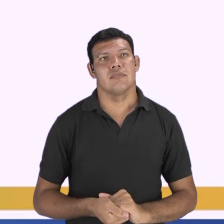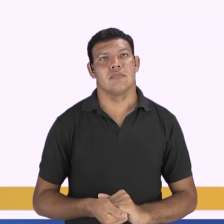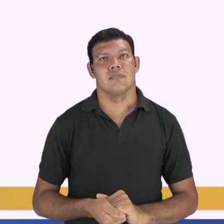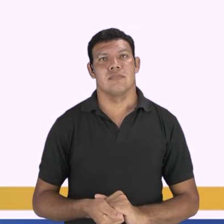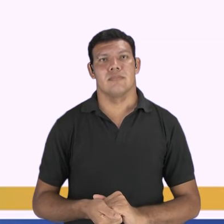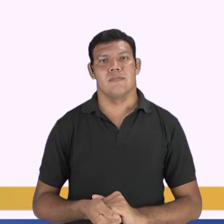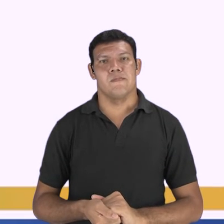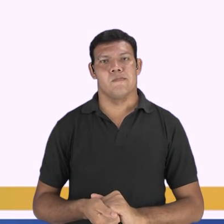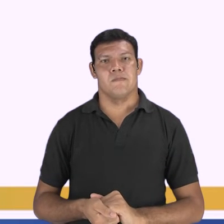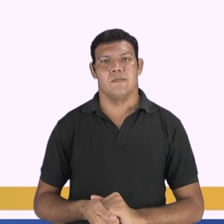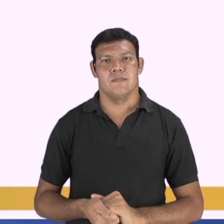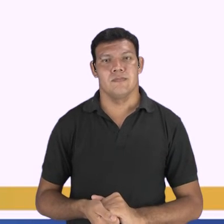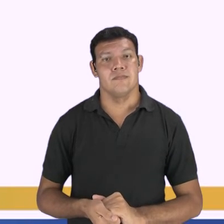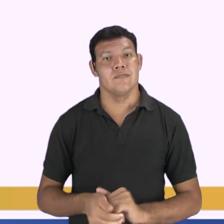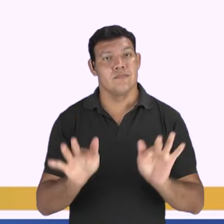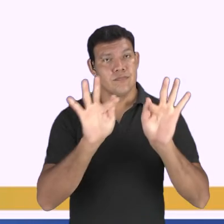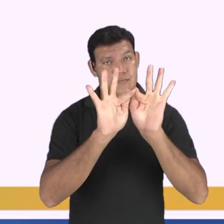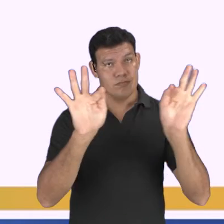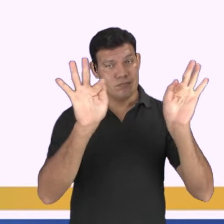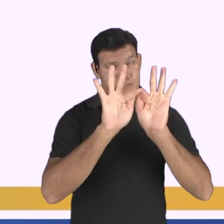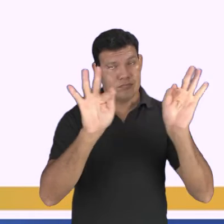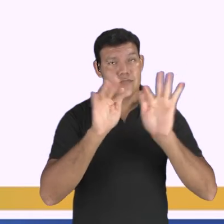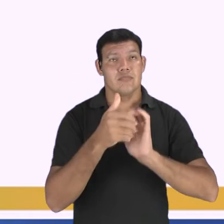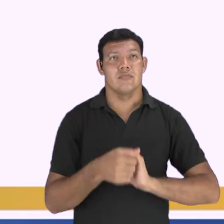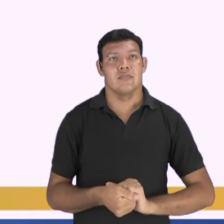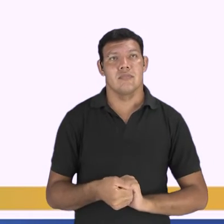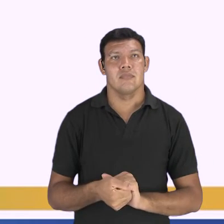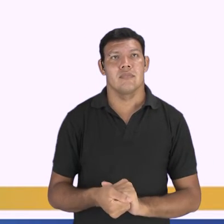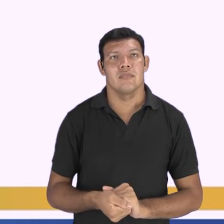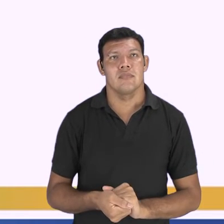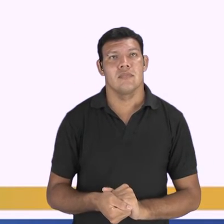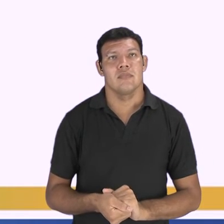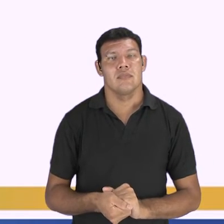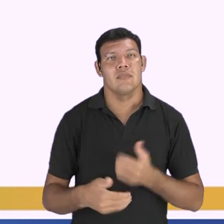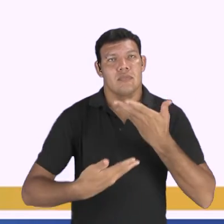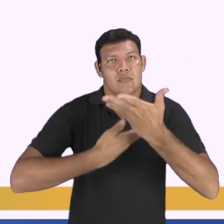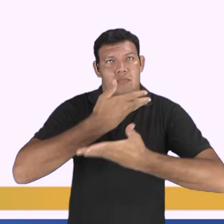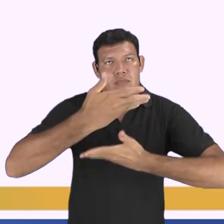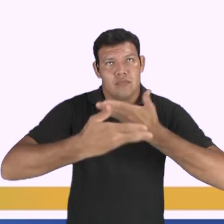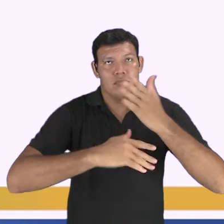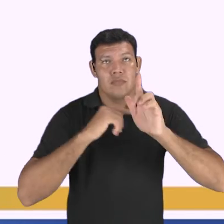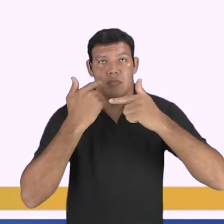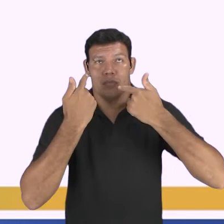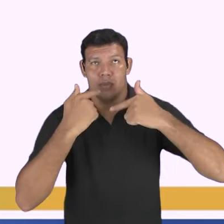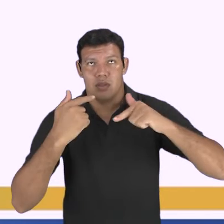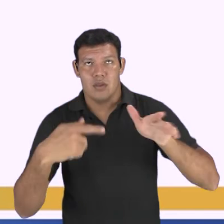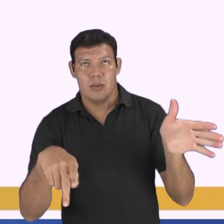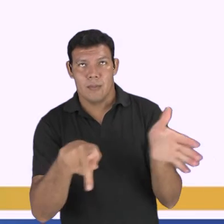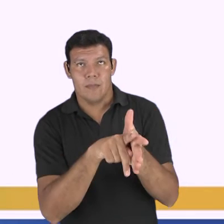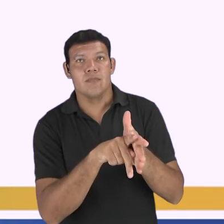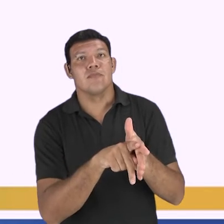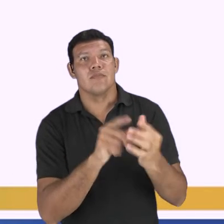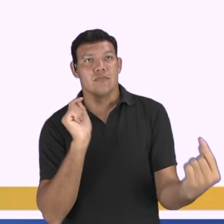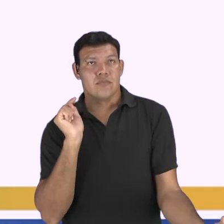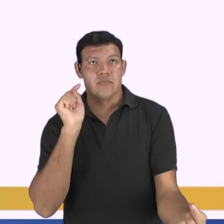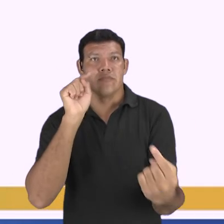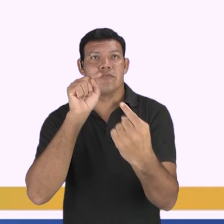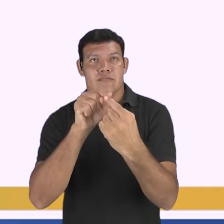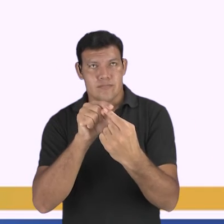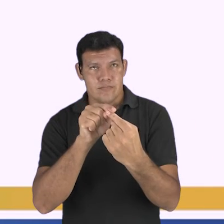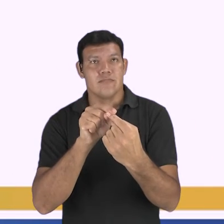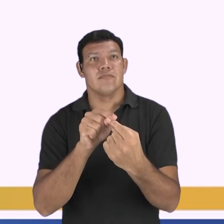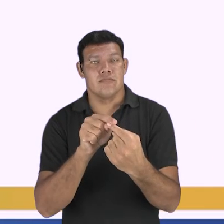uma frase da Isidore Koch, que ela diz assim: quando interagimos através da linguagem, nós temos sempre objetivos, fins a